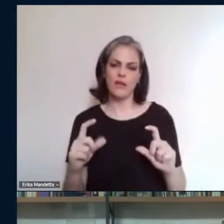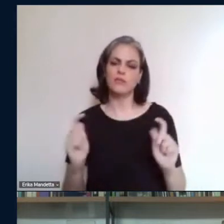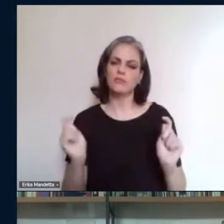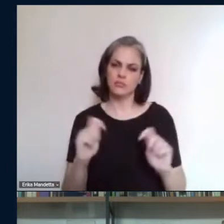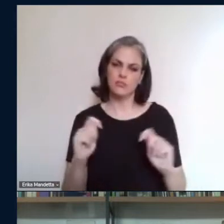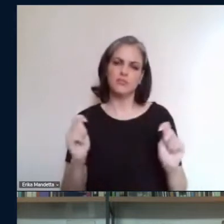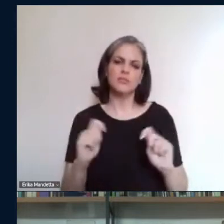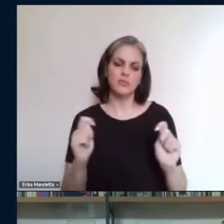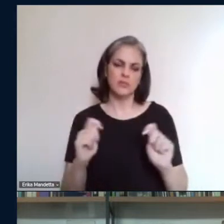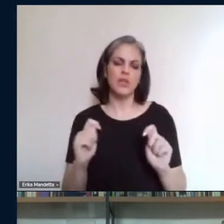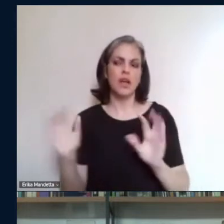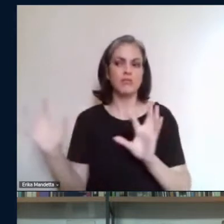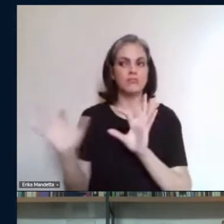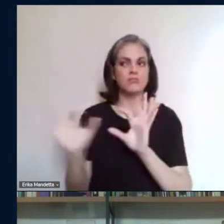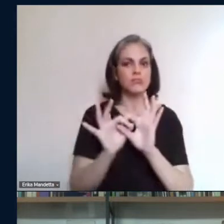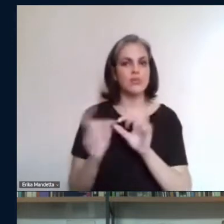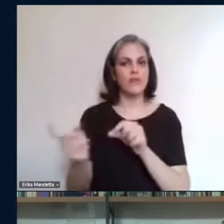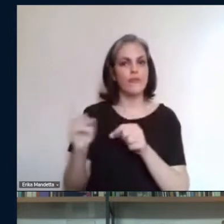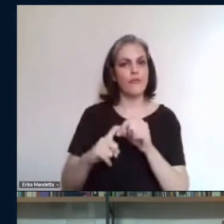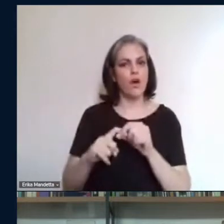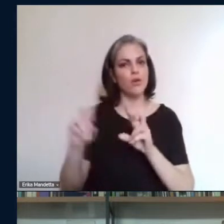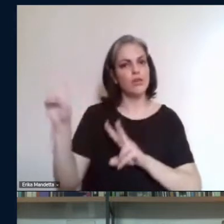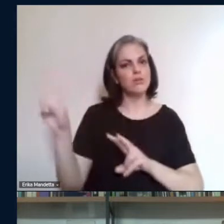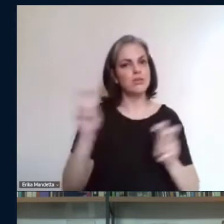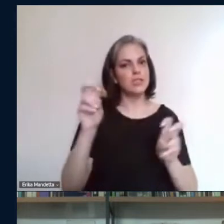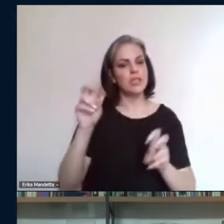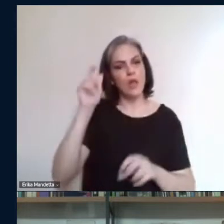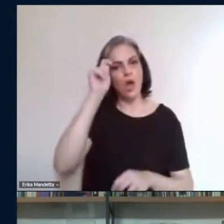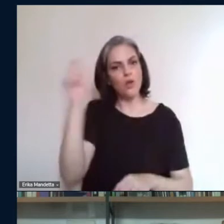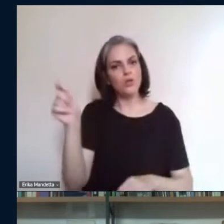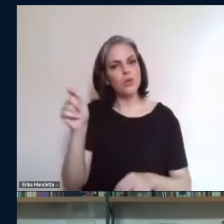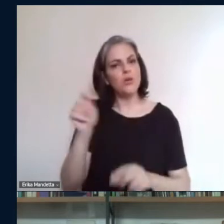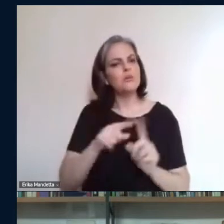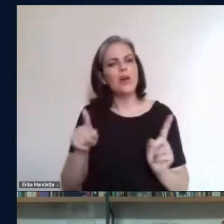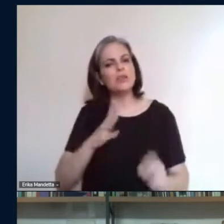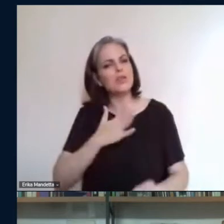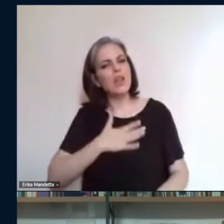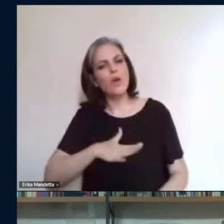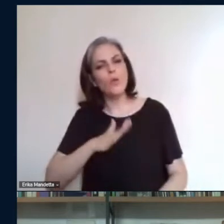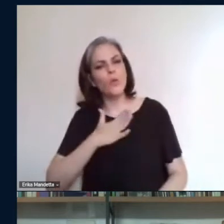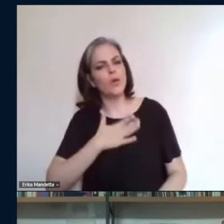com os autores, mas de forma muito tranquila, não